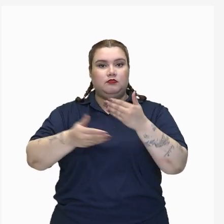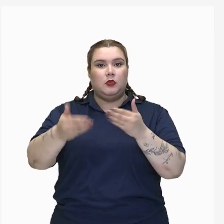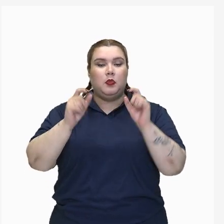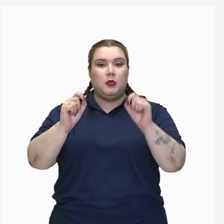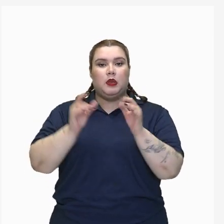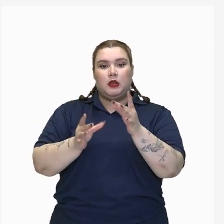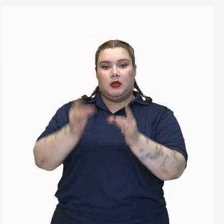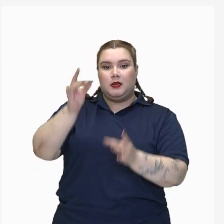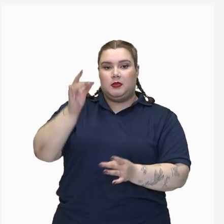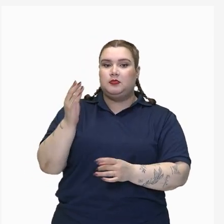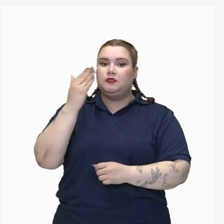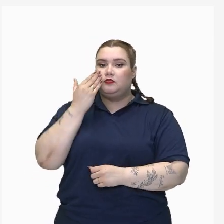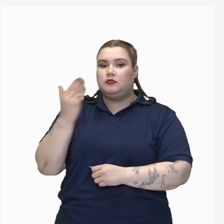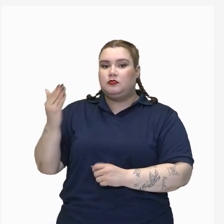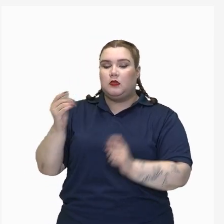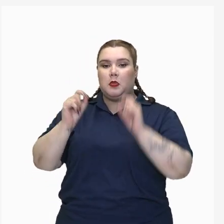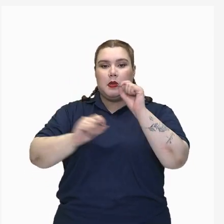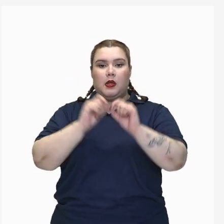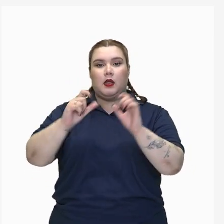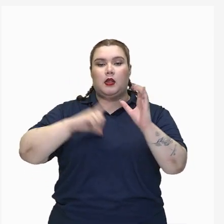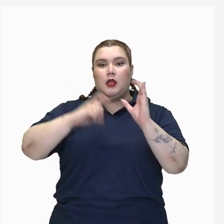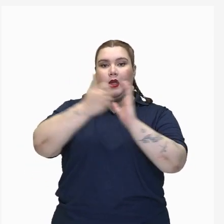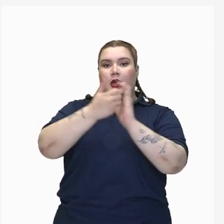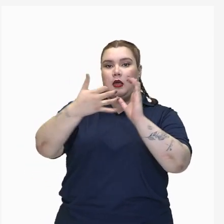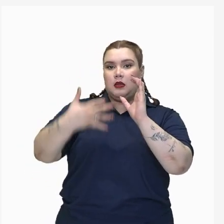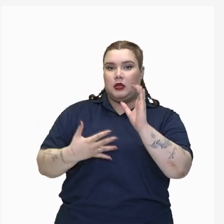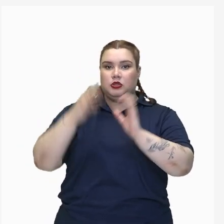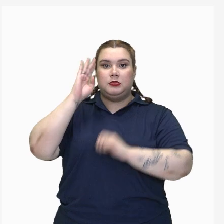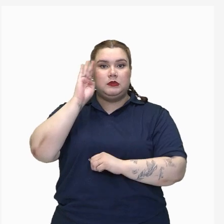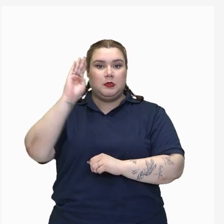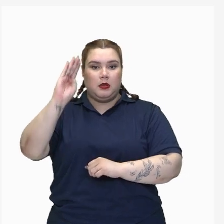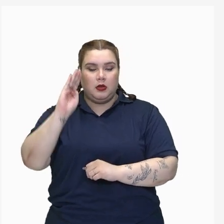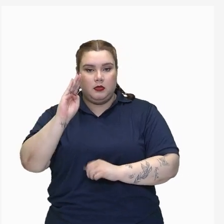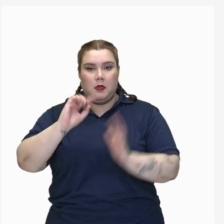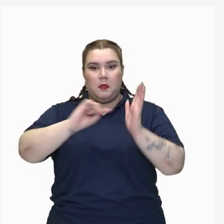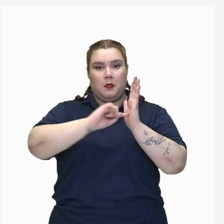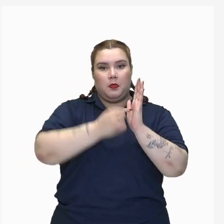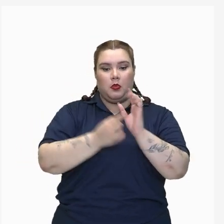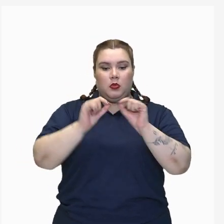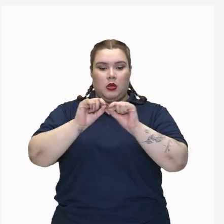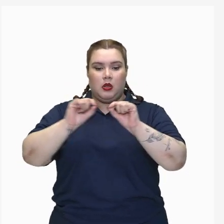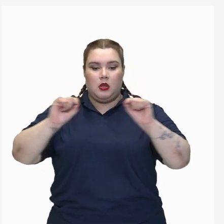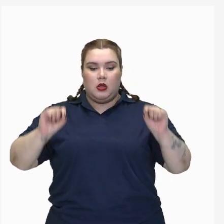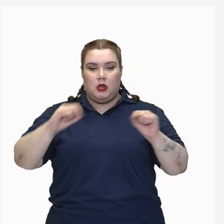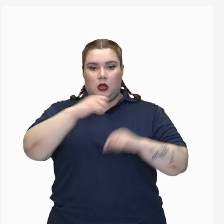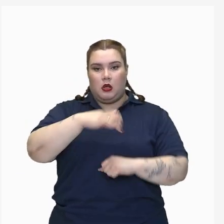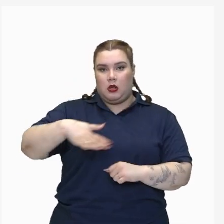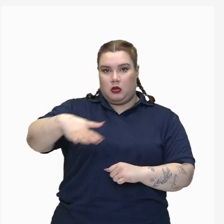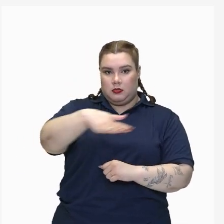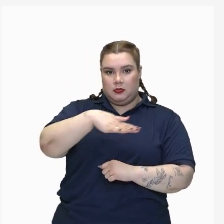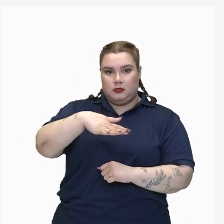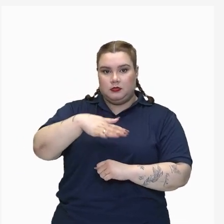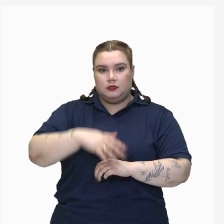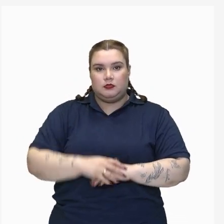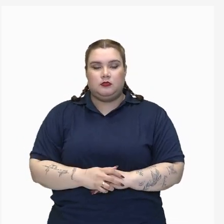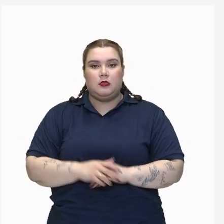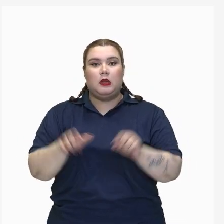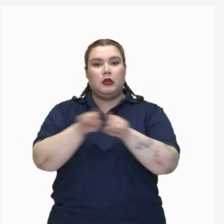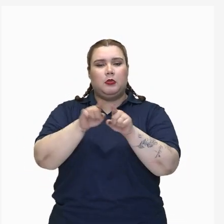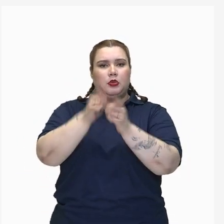o detalhamento. Entes primitivos, ponto, reta e plano.